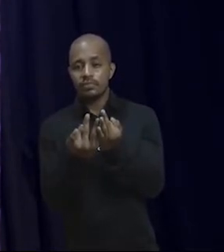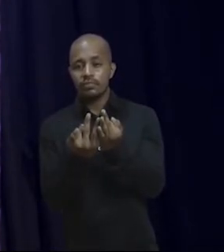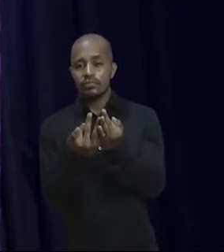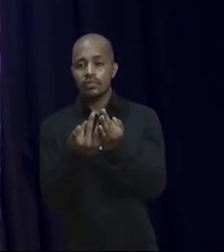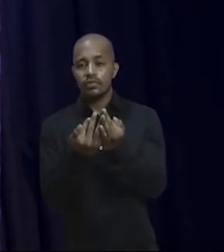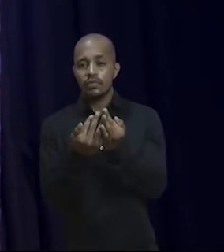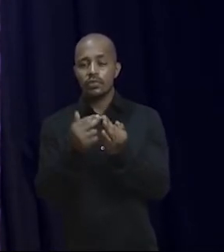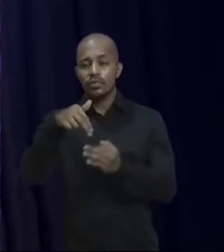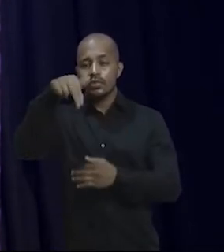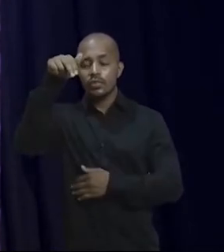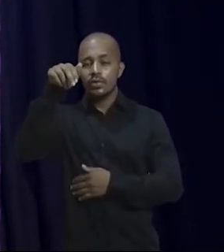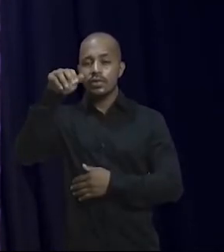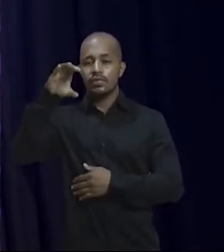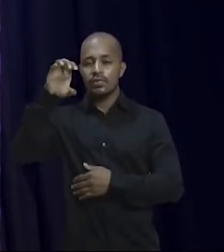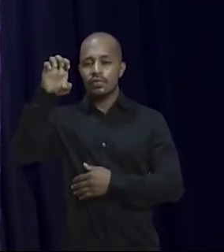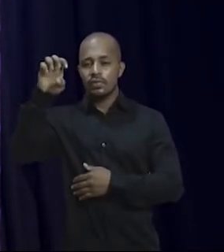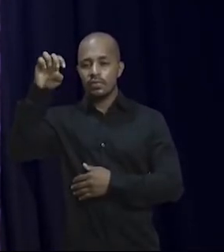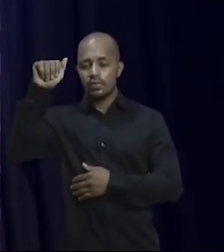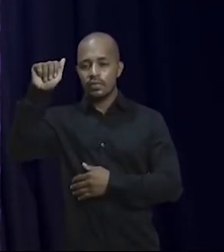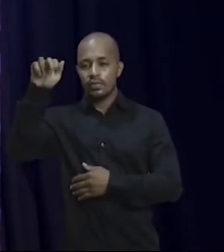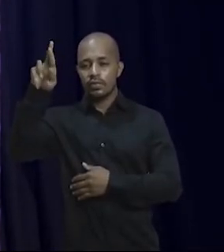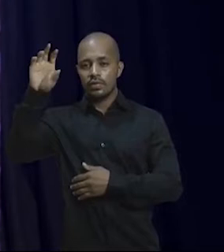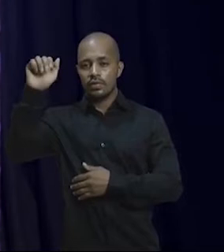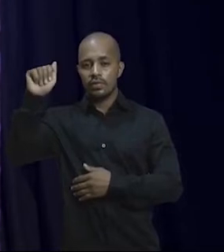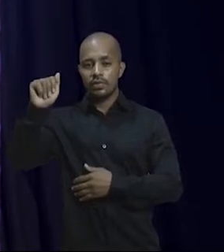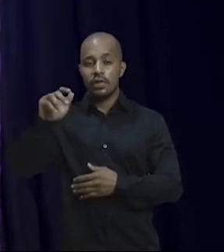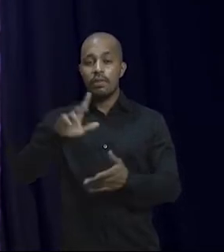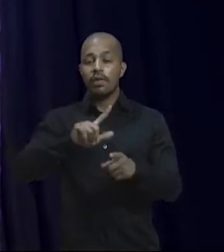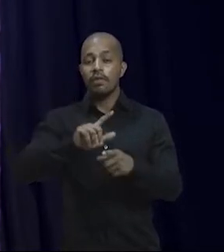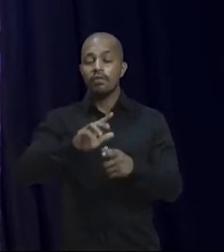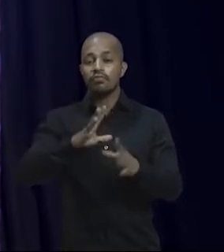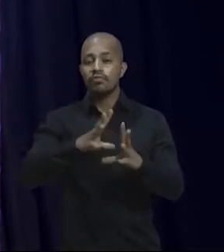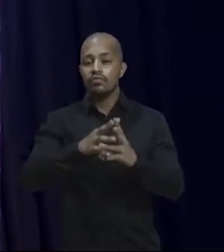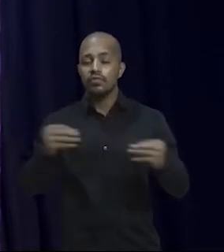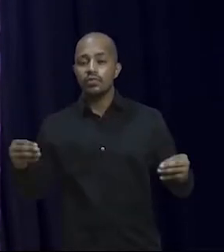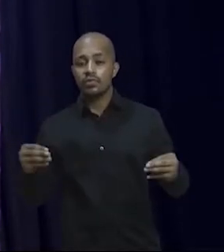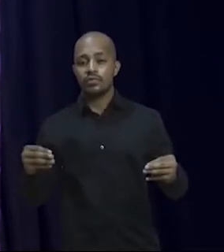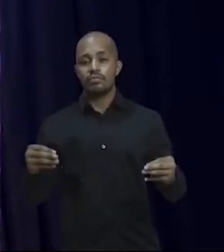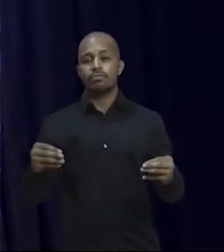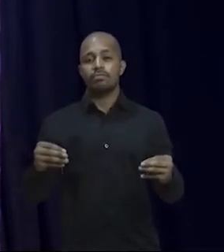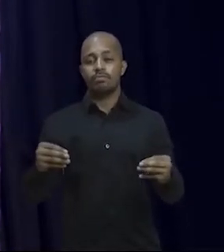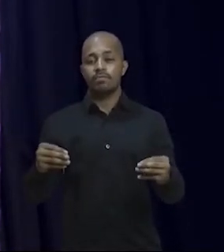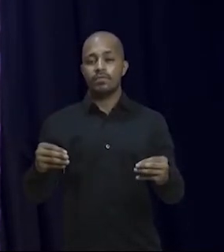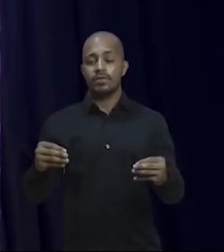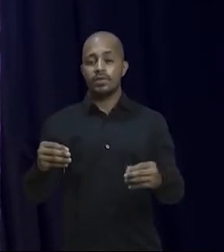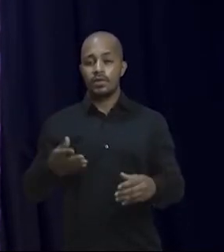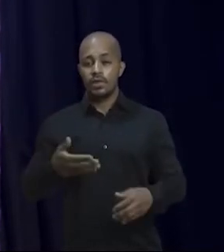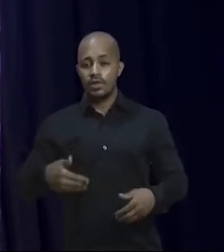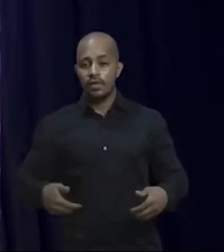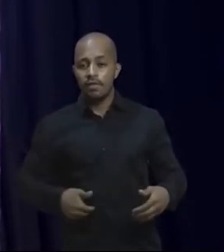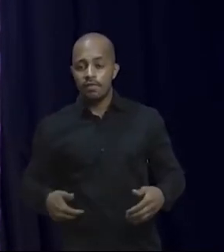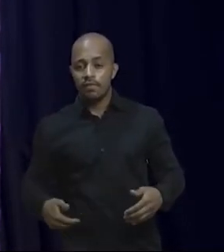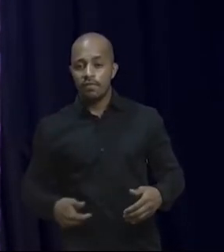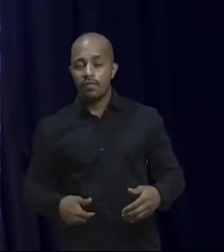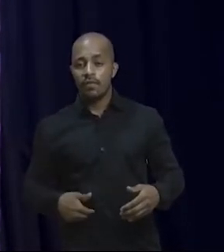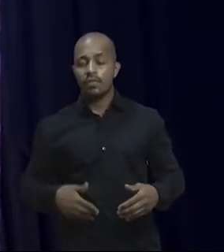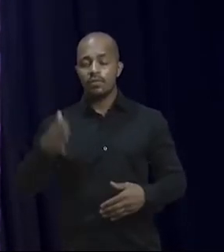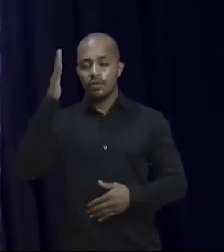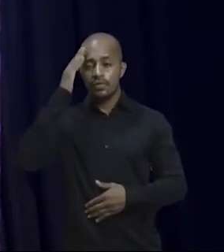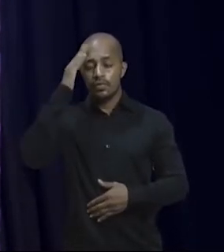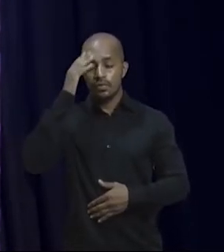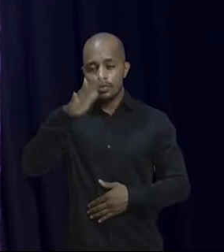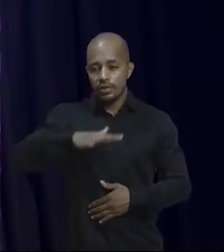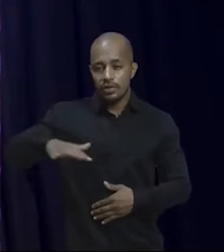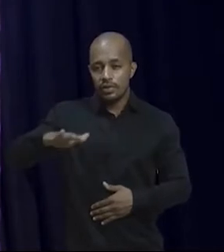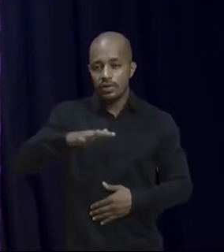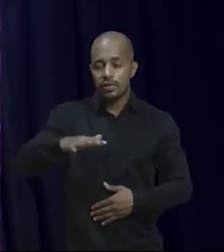no interior do Ceará, para fugir da fome, soube que existiam terras no interior do Amazonas,